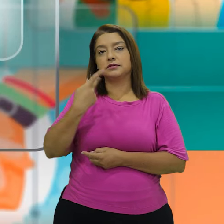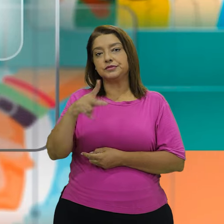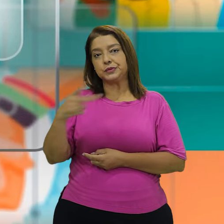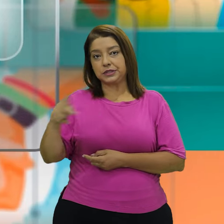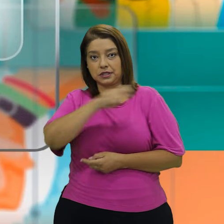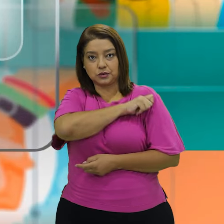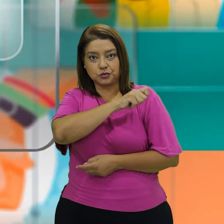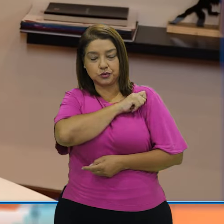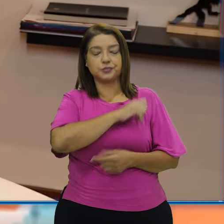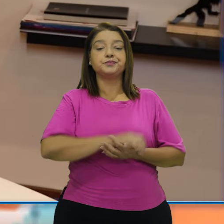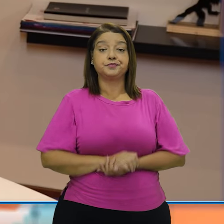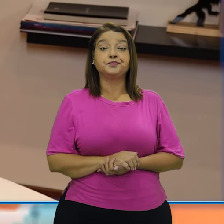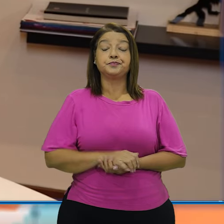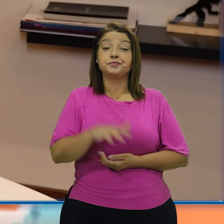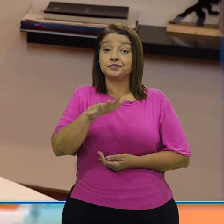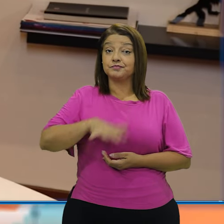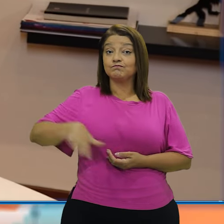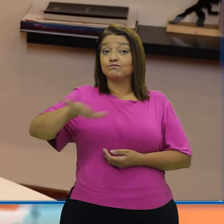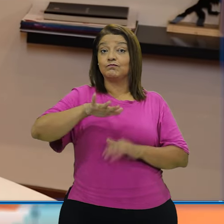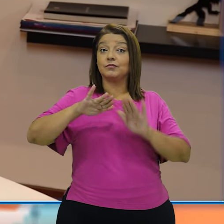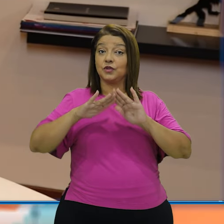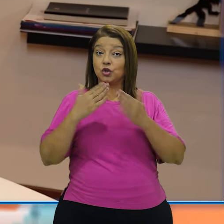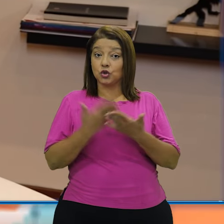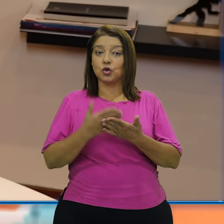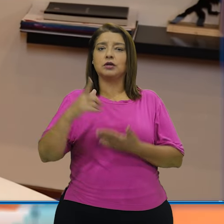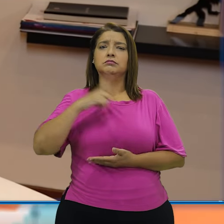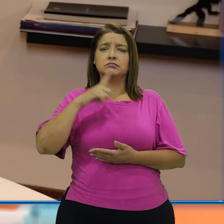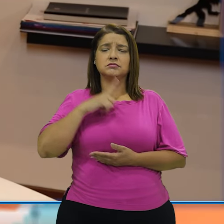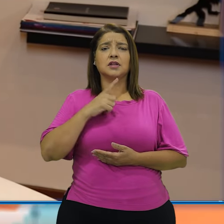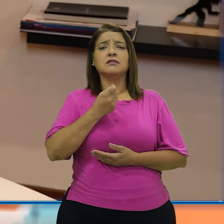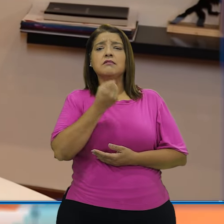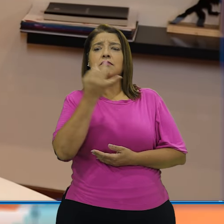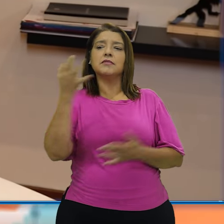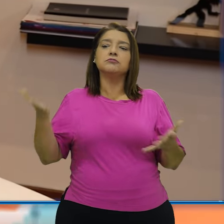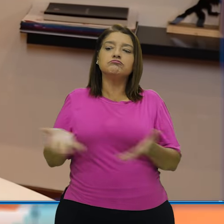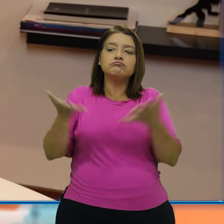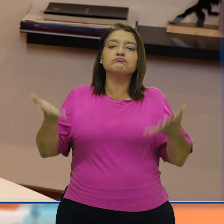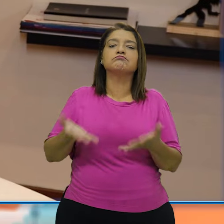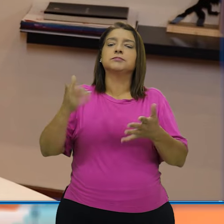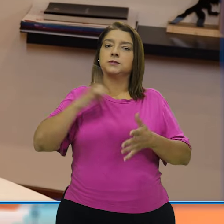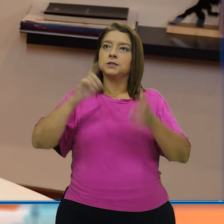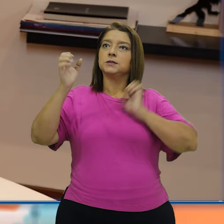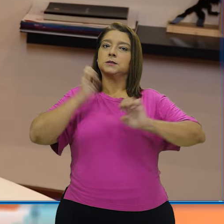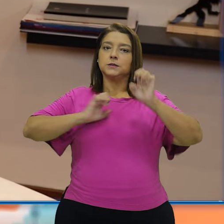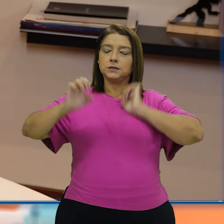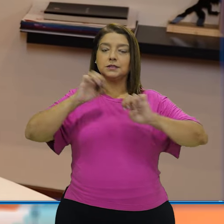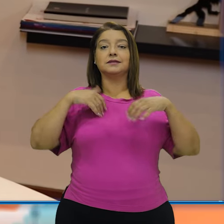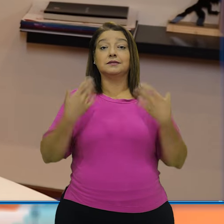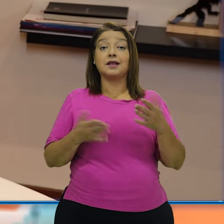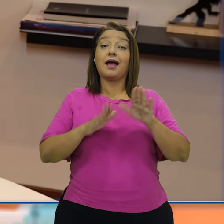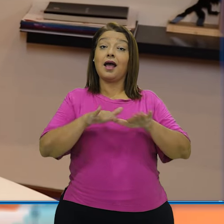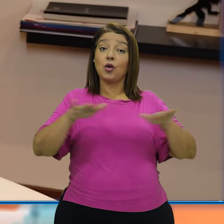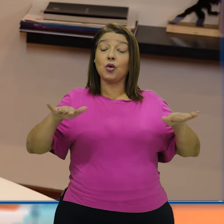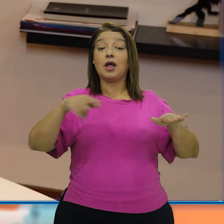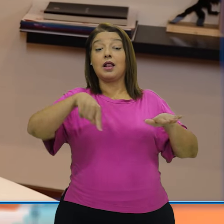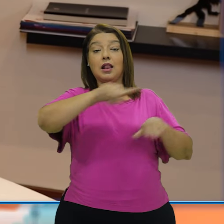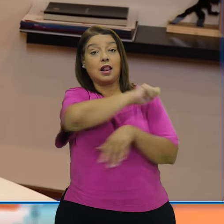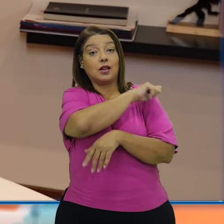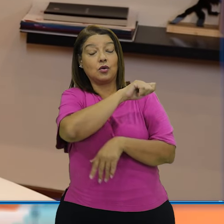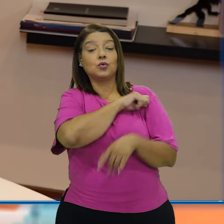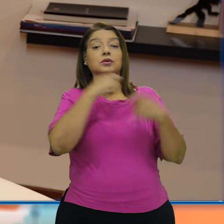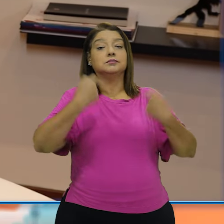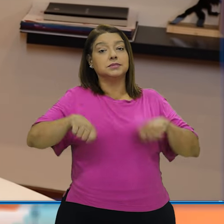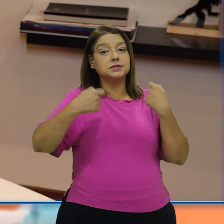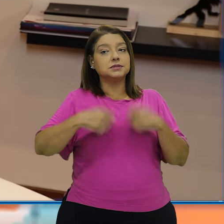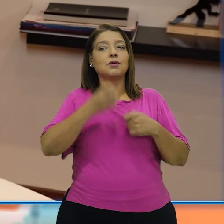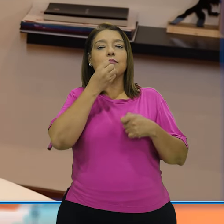os educandos? O ambiente escolar é por si só fonte de inúmeros estímulos estressores, por isso que os alunos precisam ter uma boa